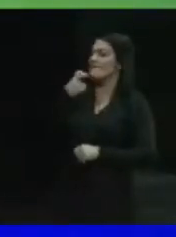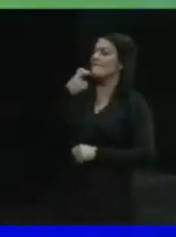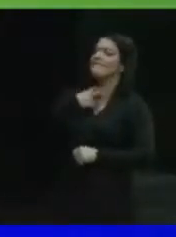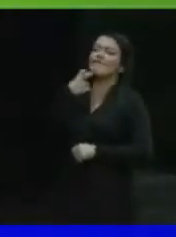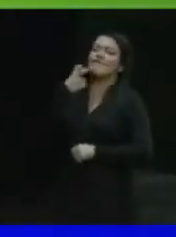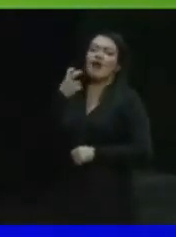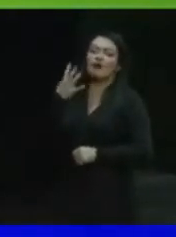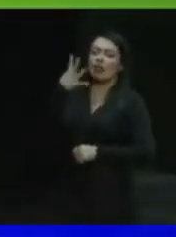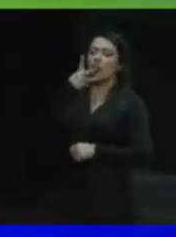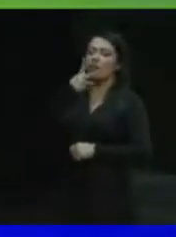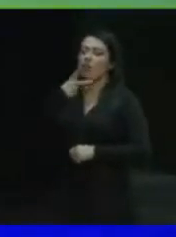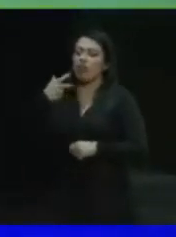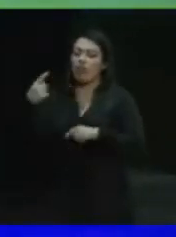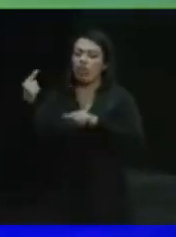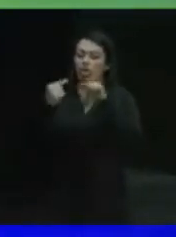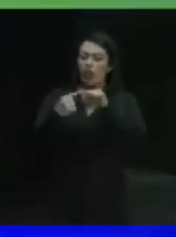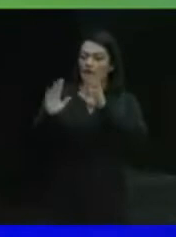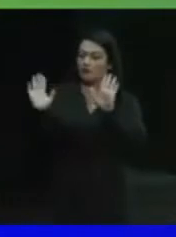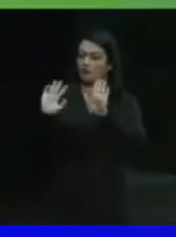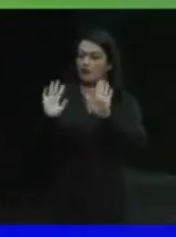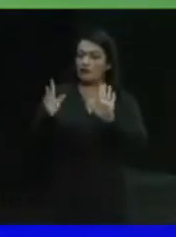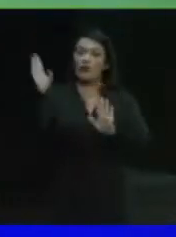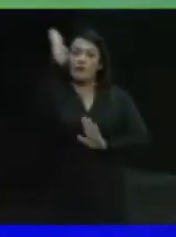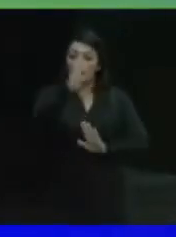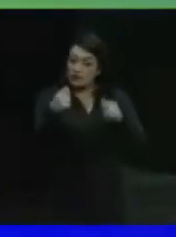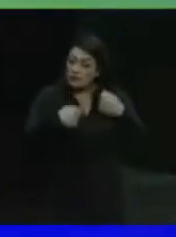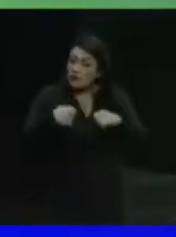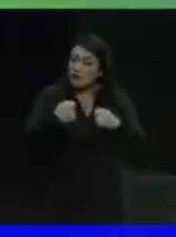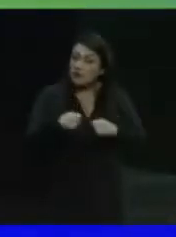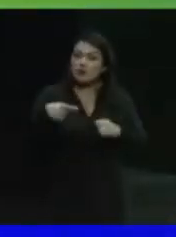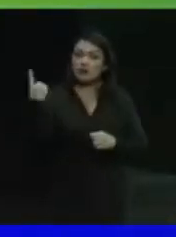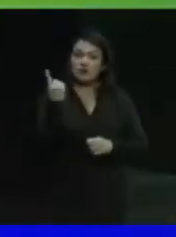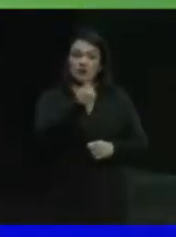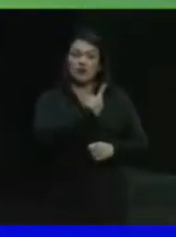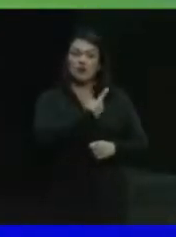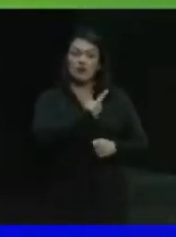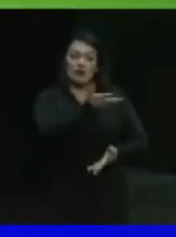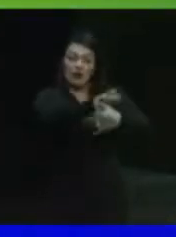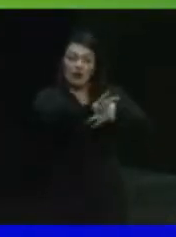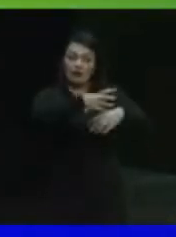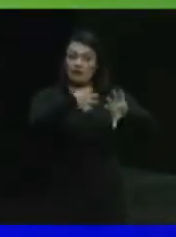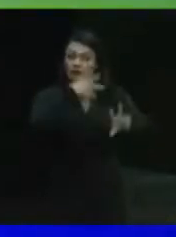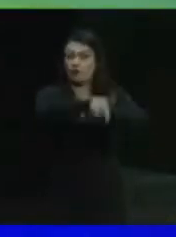O Brasil precisa de líderes que ouçam a voz do povo brasileiro.